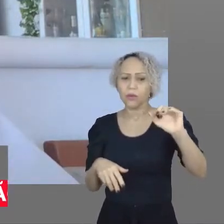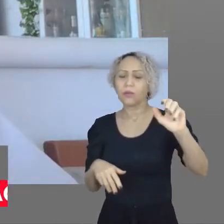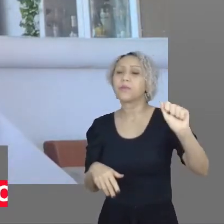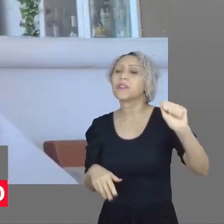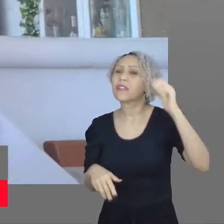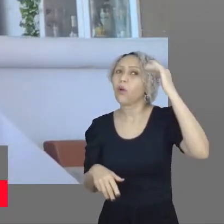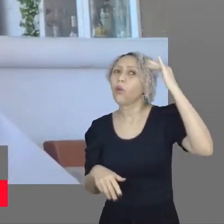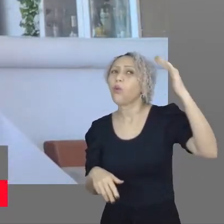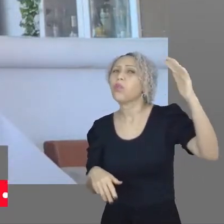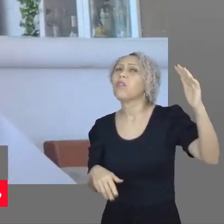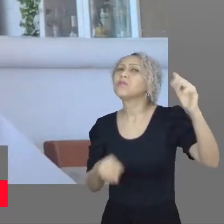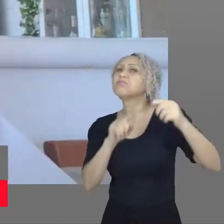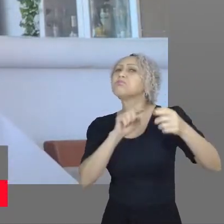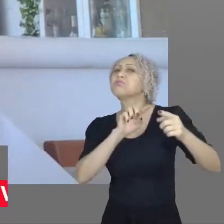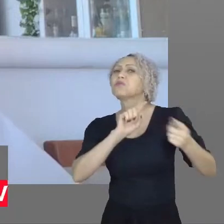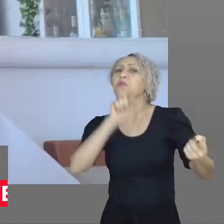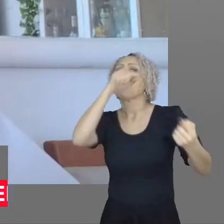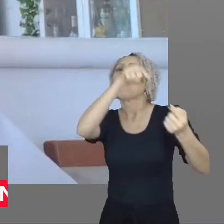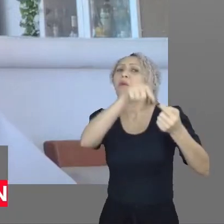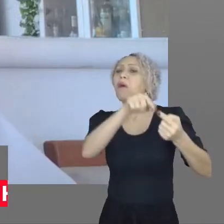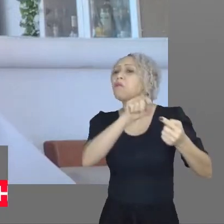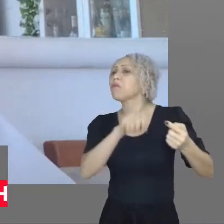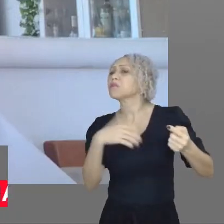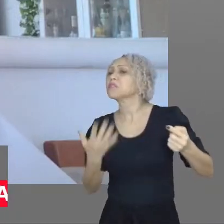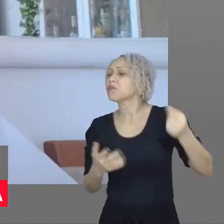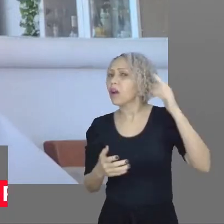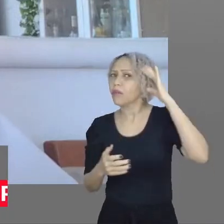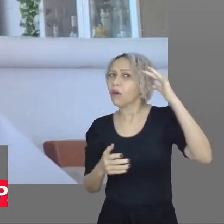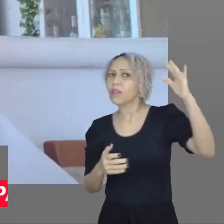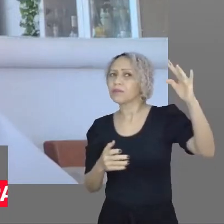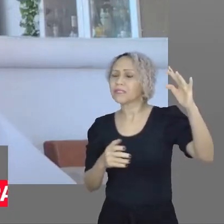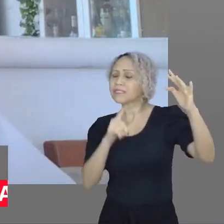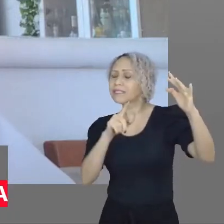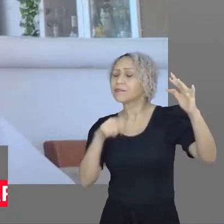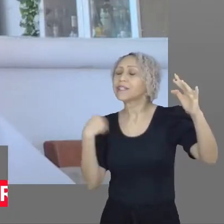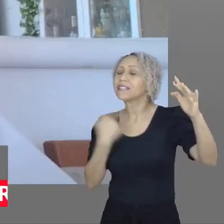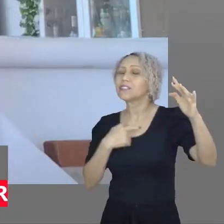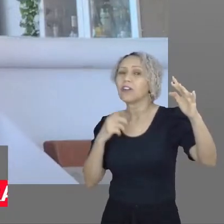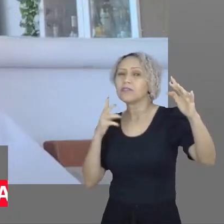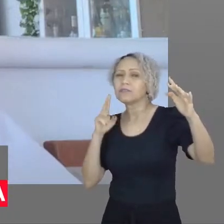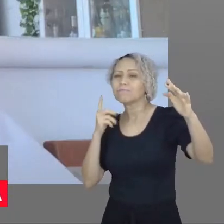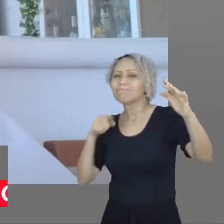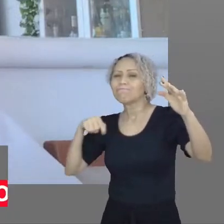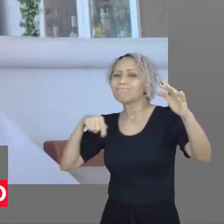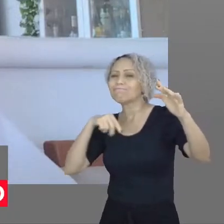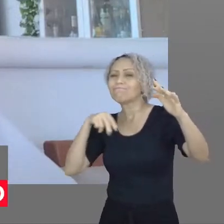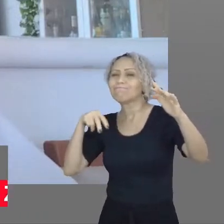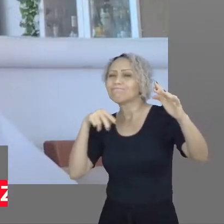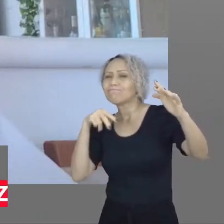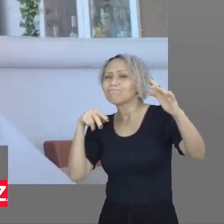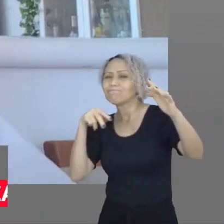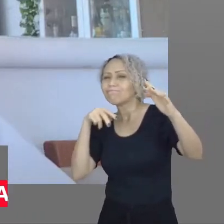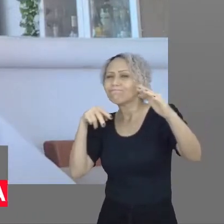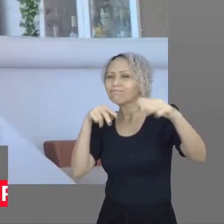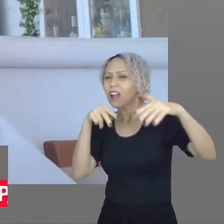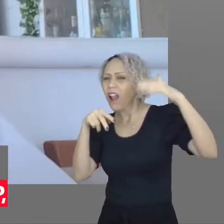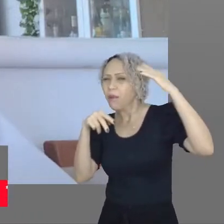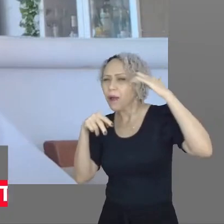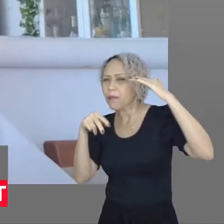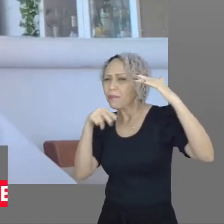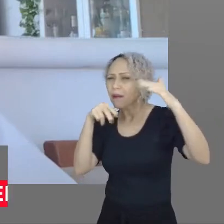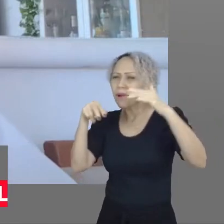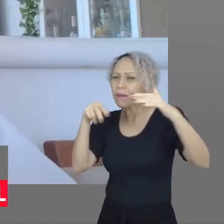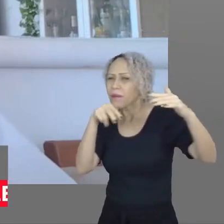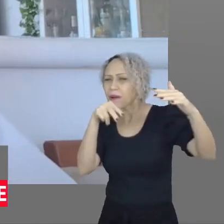A utopia da gente ter um Brasil sustentável, economicamente, da gente ter compromisso com o meio